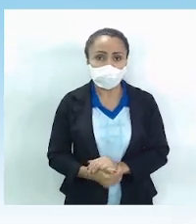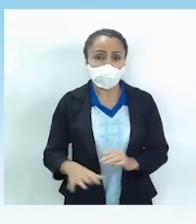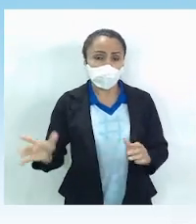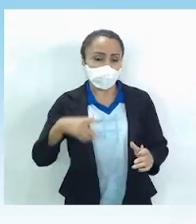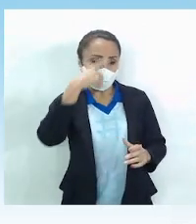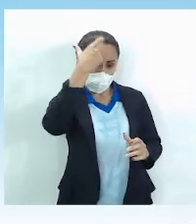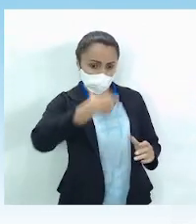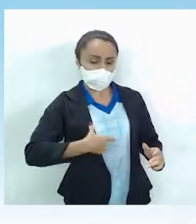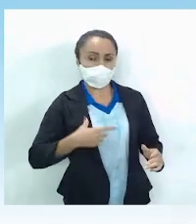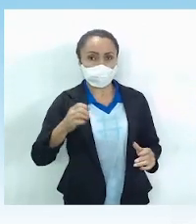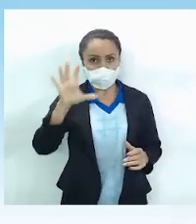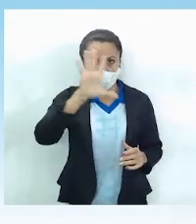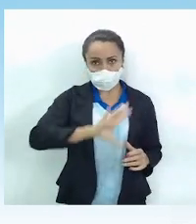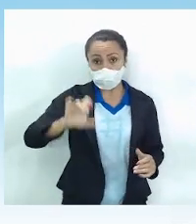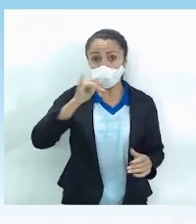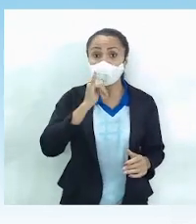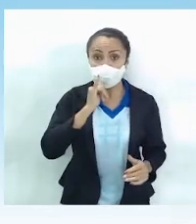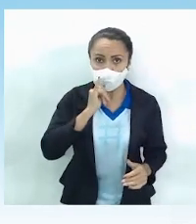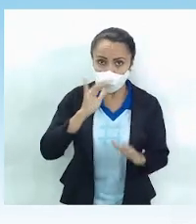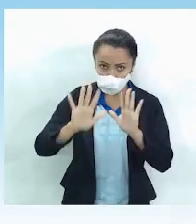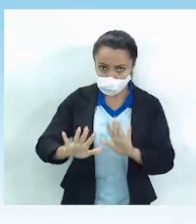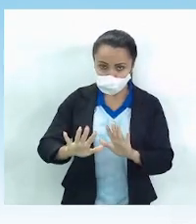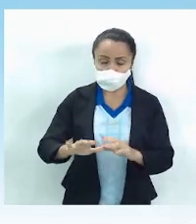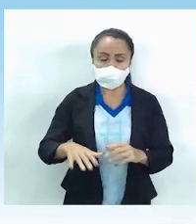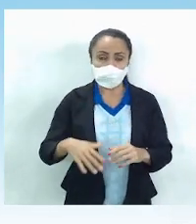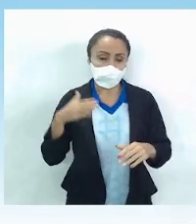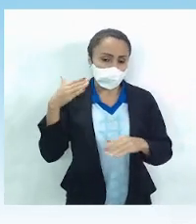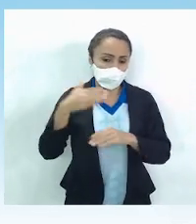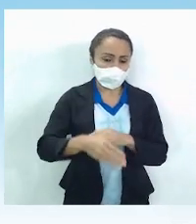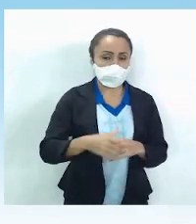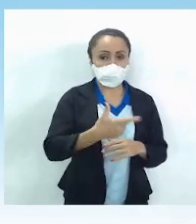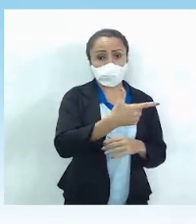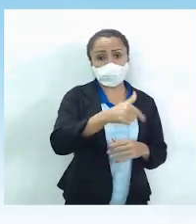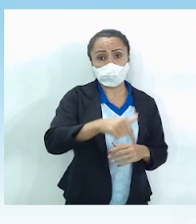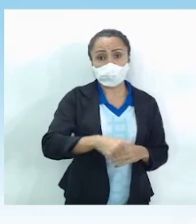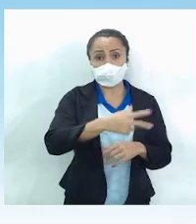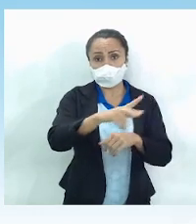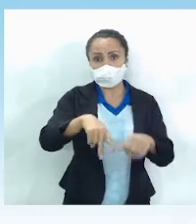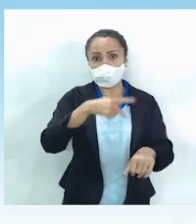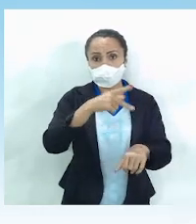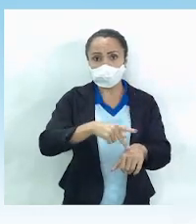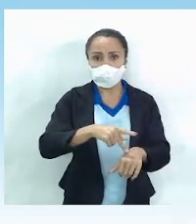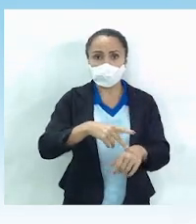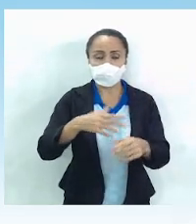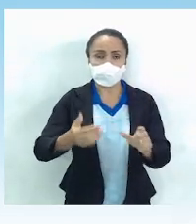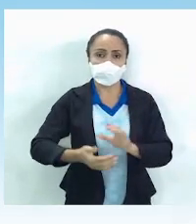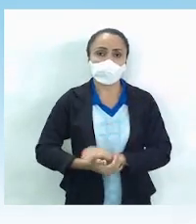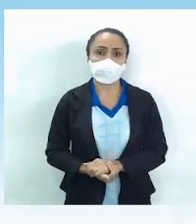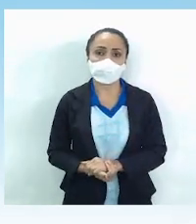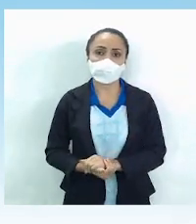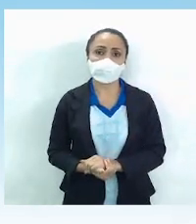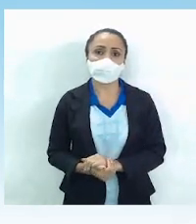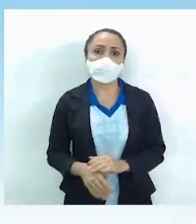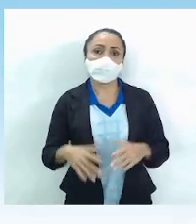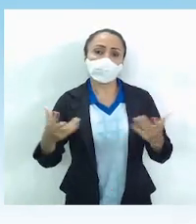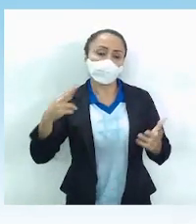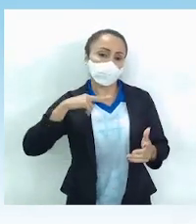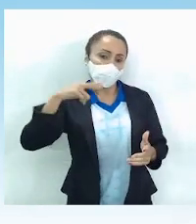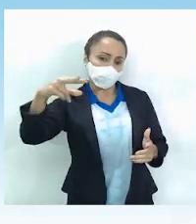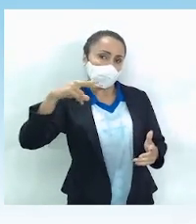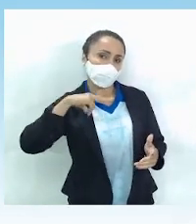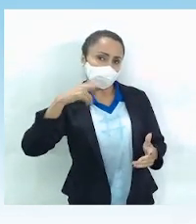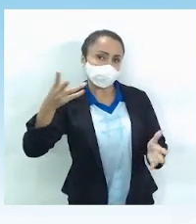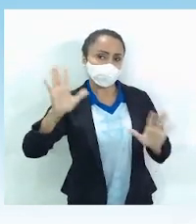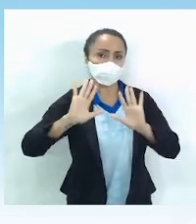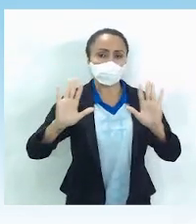um cidadão europeu, faço parte dos 27 países que compõem a União Europeia. Aí eu estou em Portugal. Estou